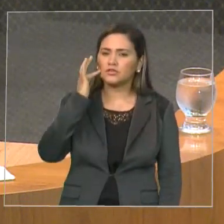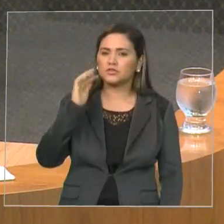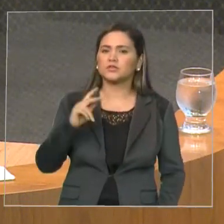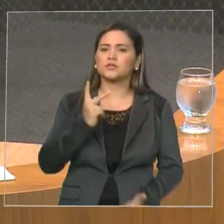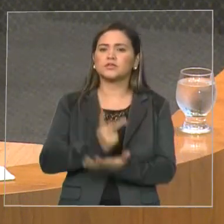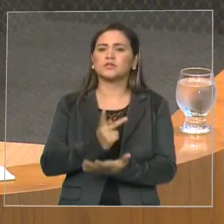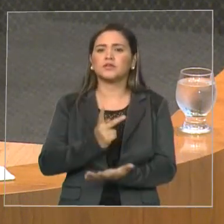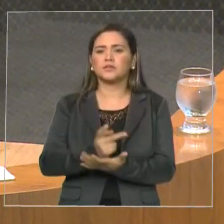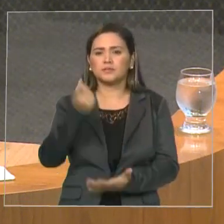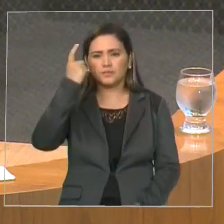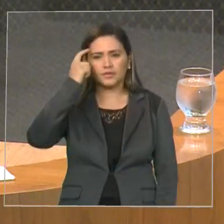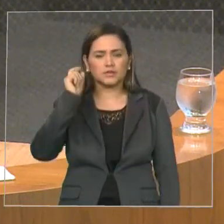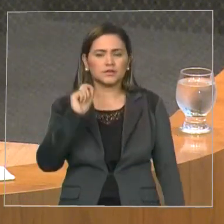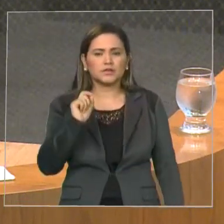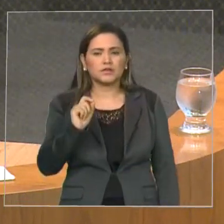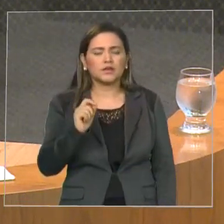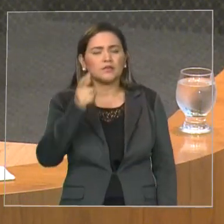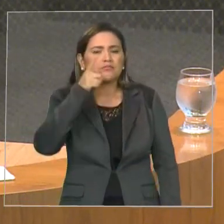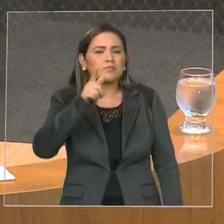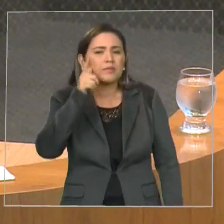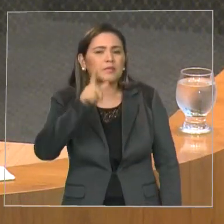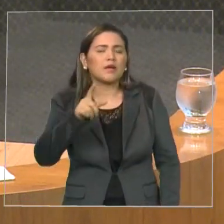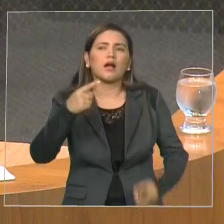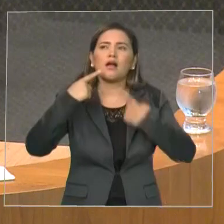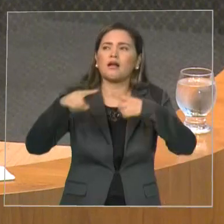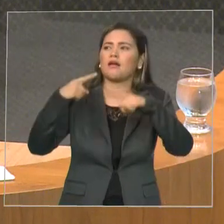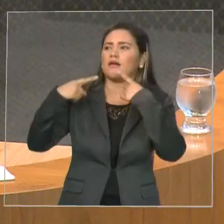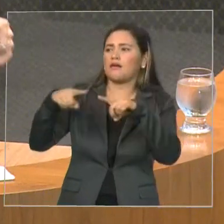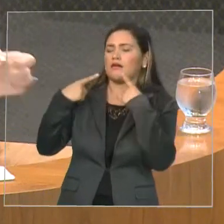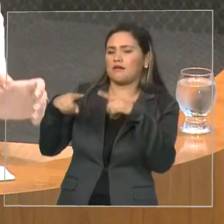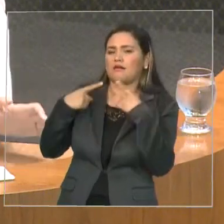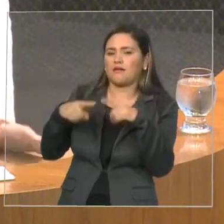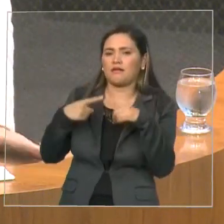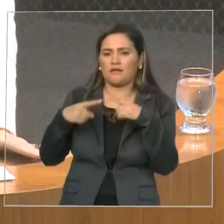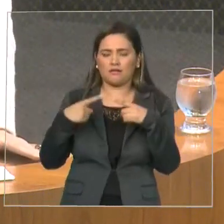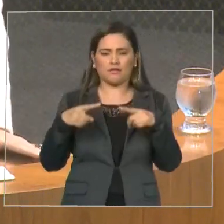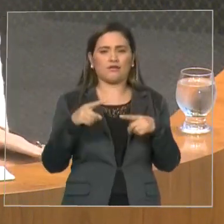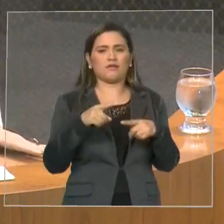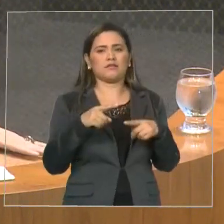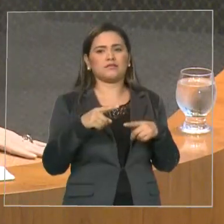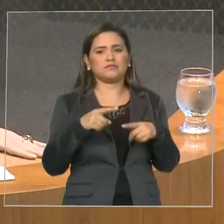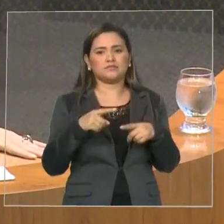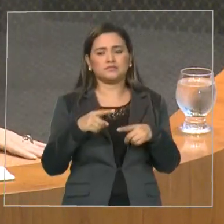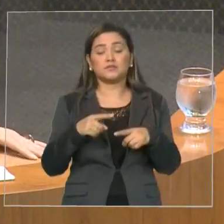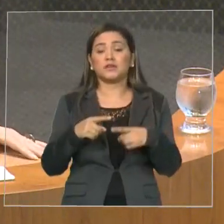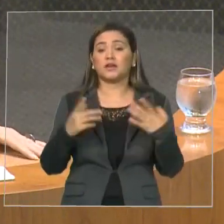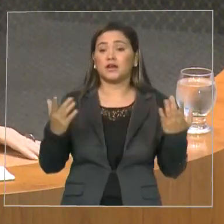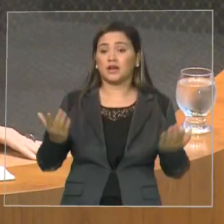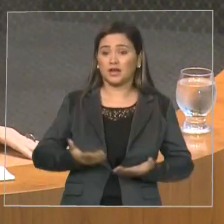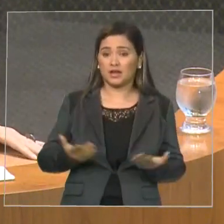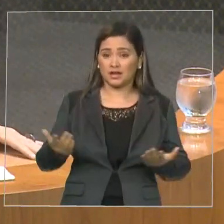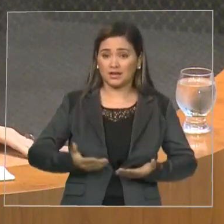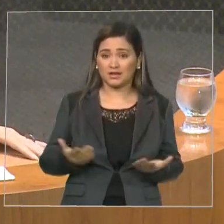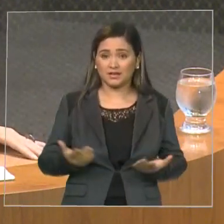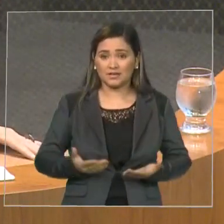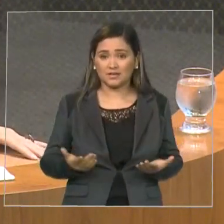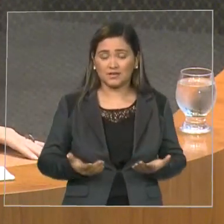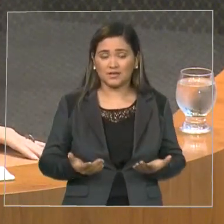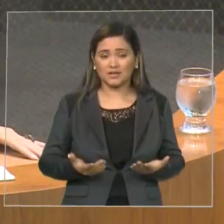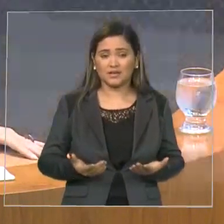que vai ganhar no gogó, deputado Neto Evangelista. Ele foi desmascarado pelos